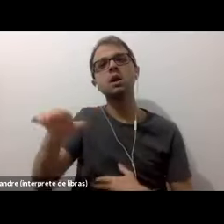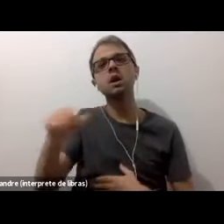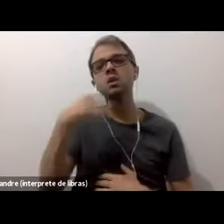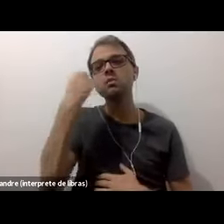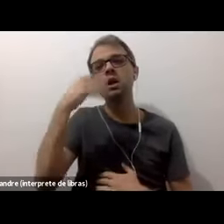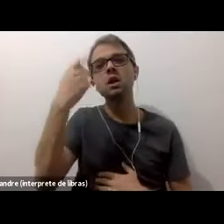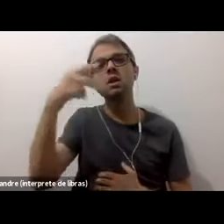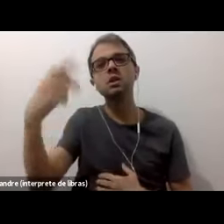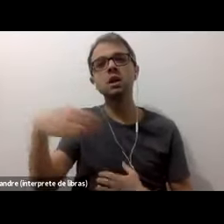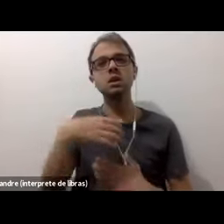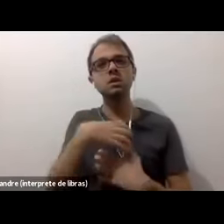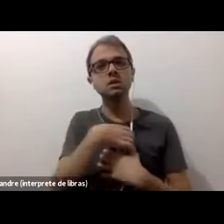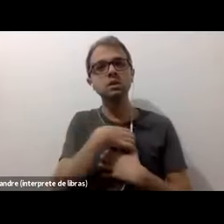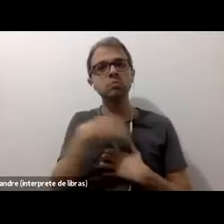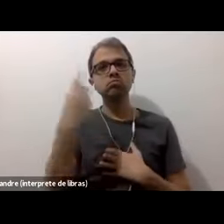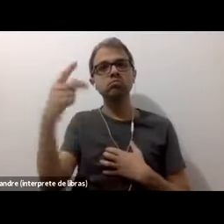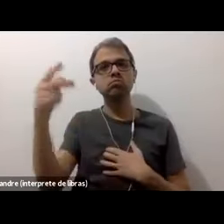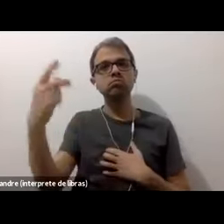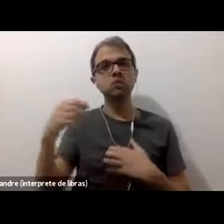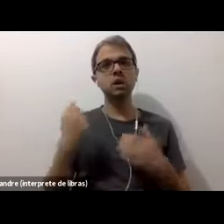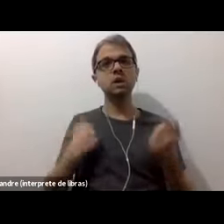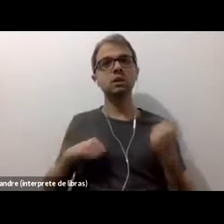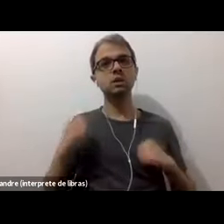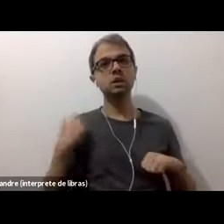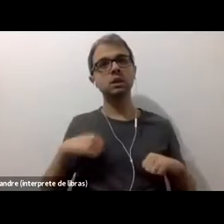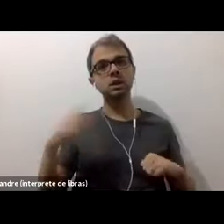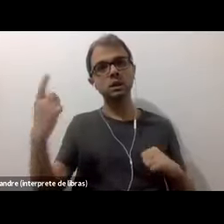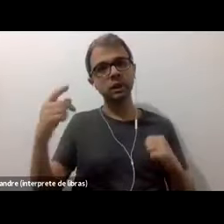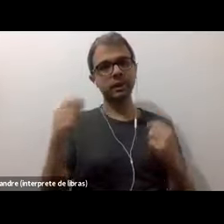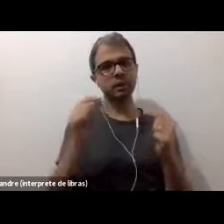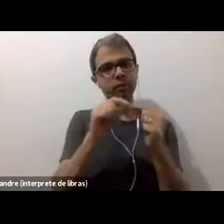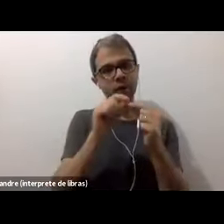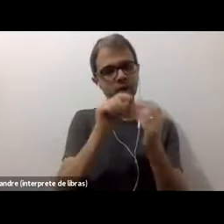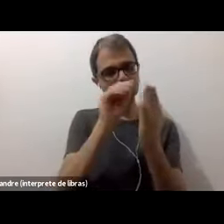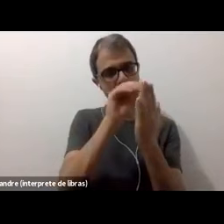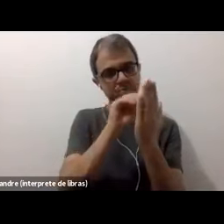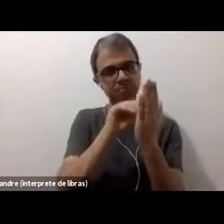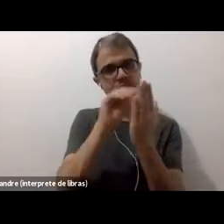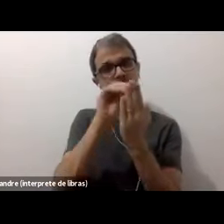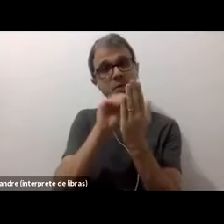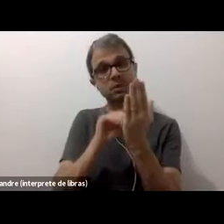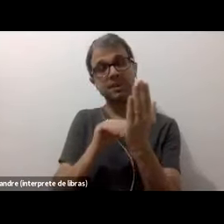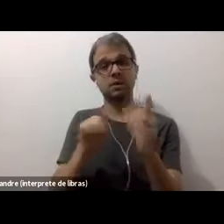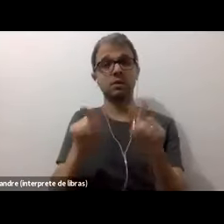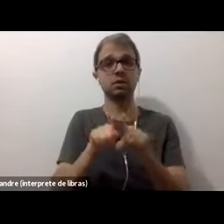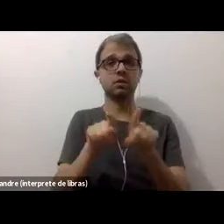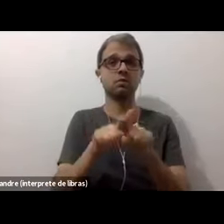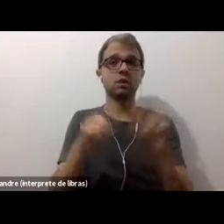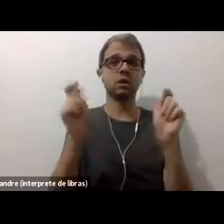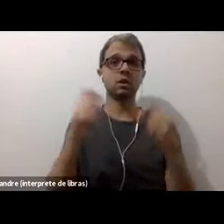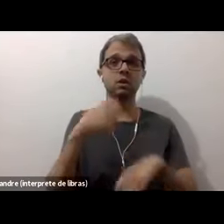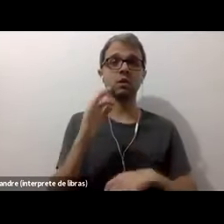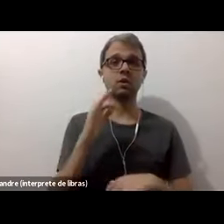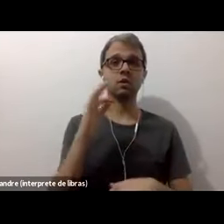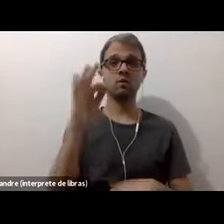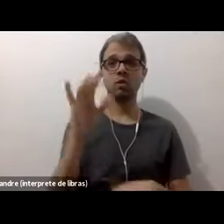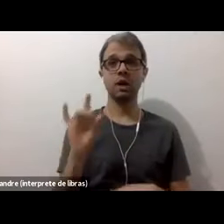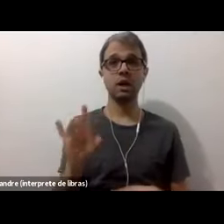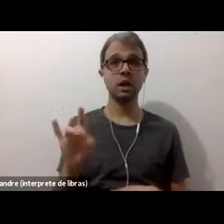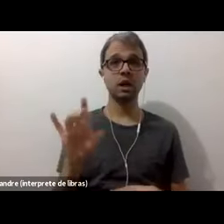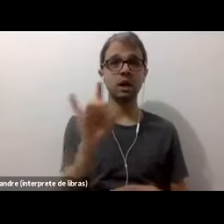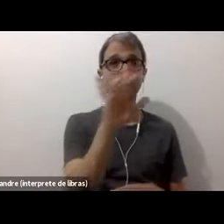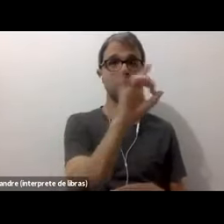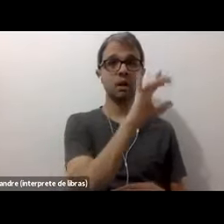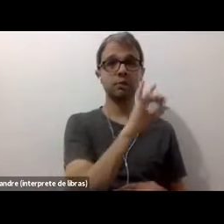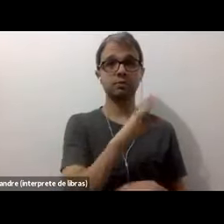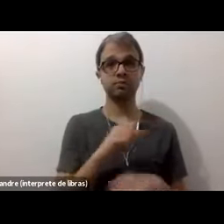seus anseios, para que cada um possa aí se planejar um dia de cada vez,